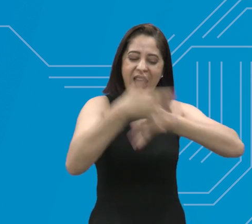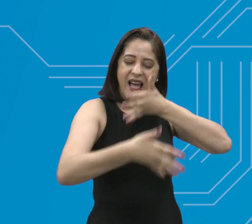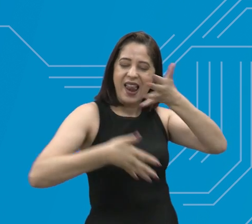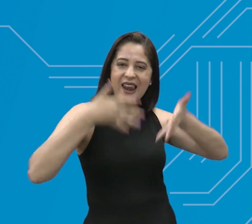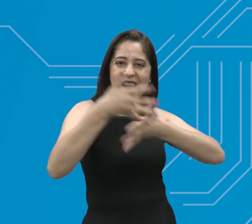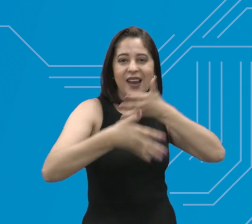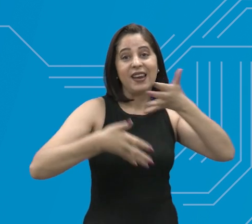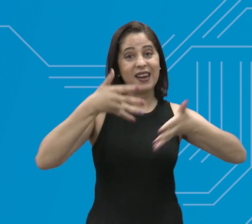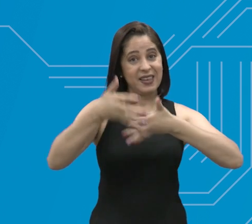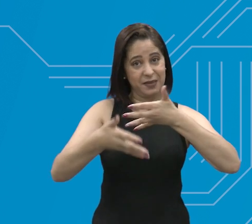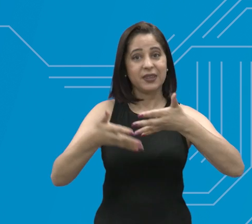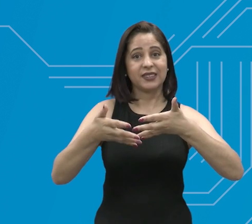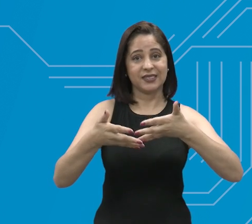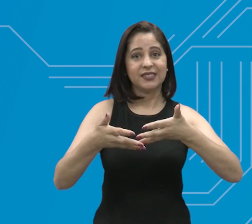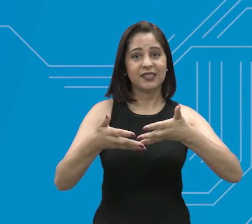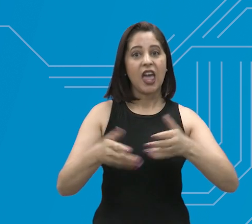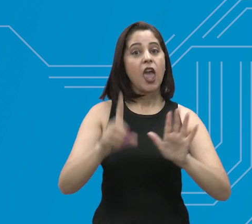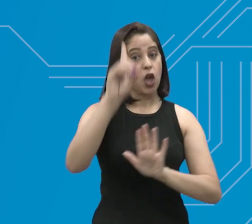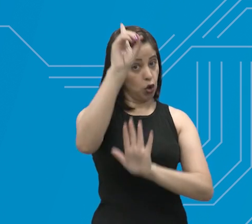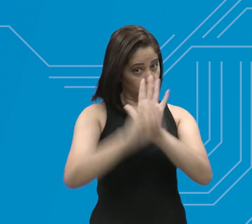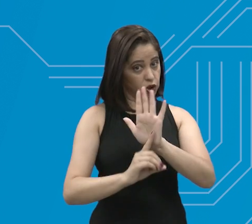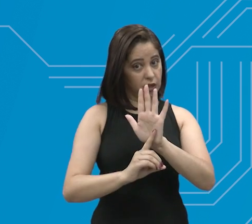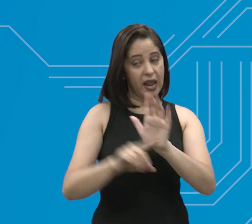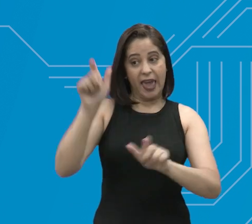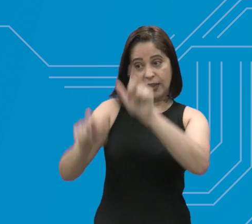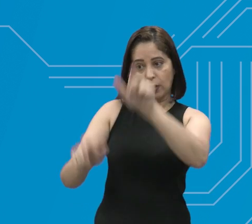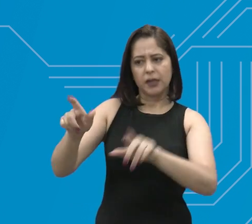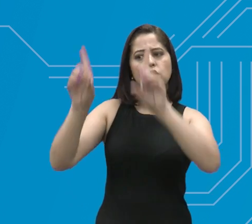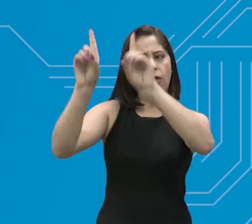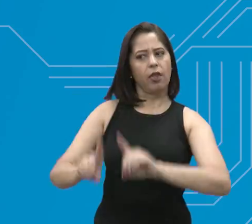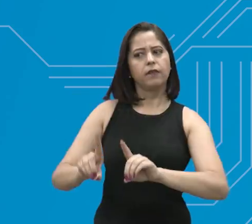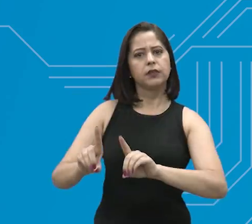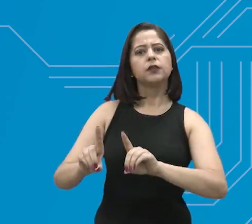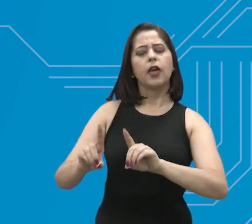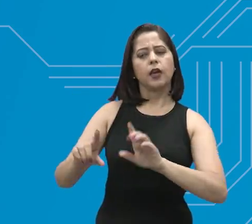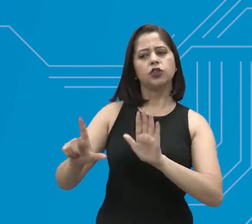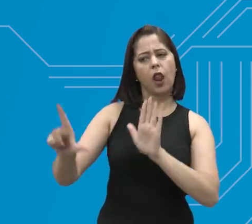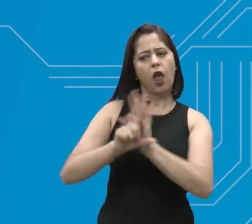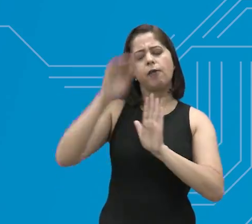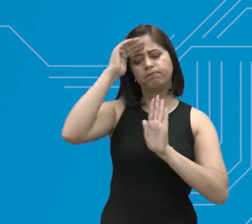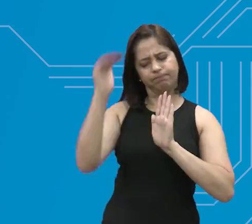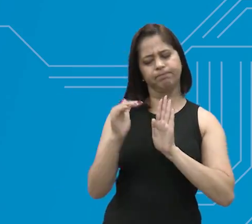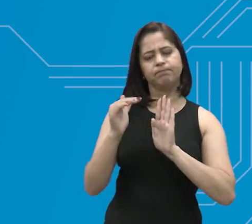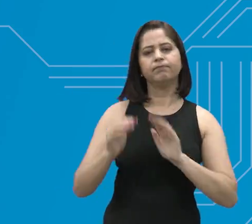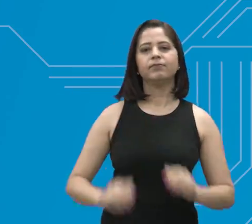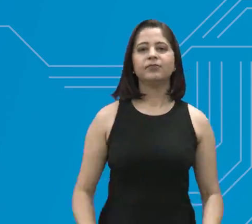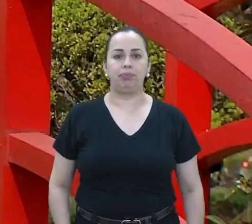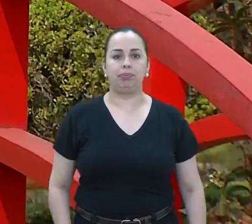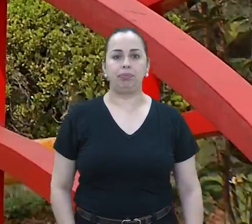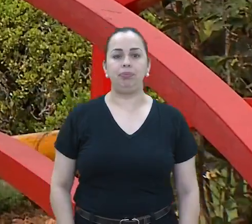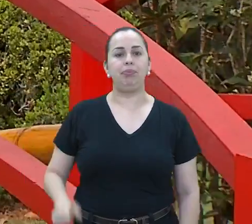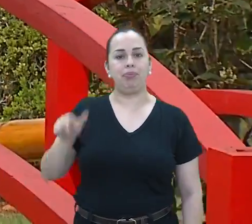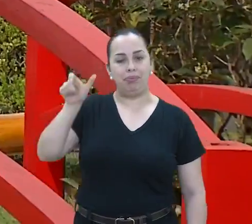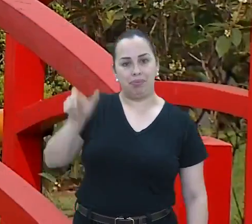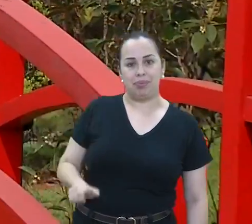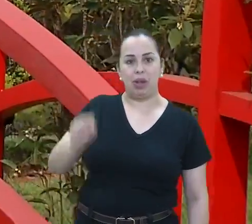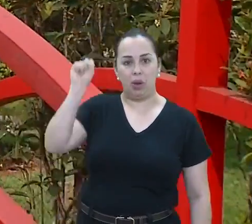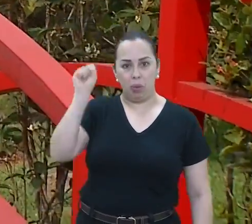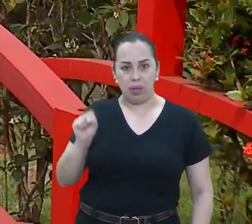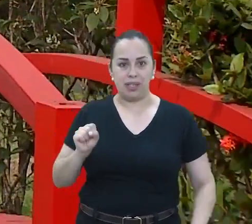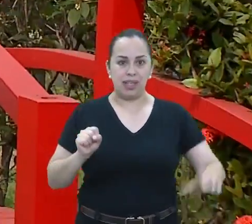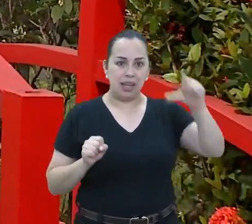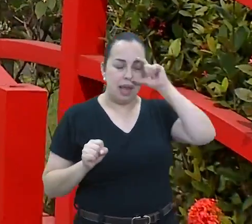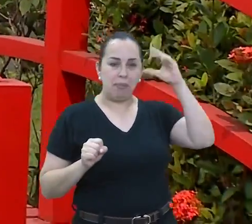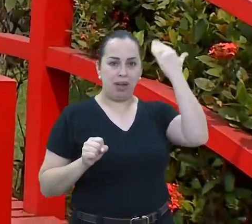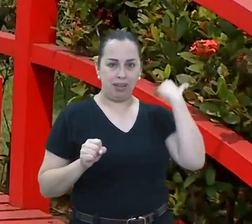espalhar a cultura da língua de sinais, além de fazer valer os direitos da pessoa com deficiência. O Luiz e a Maria